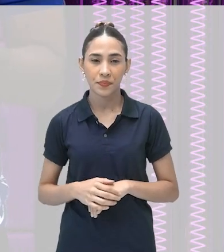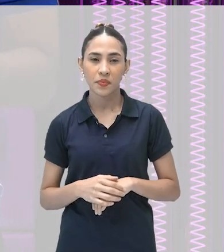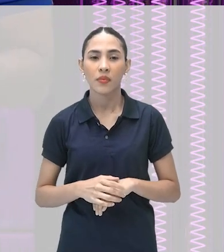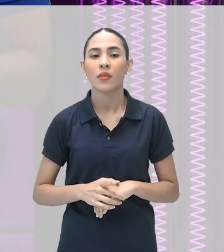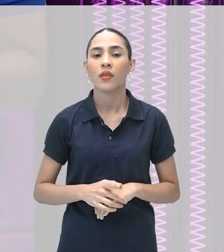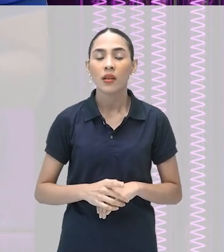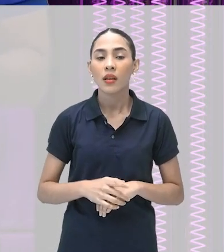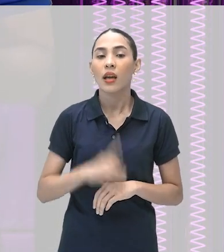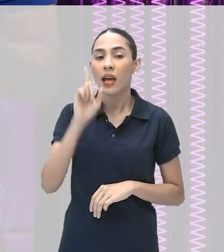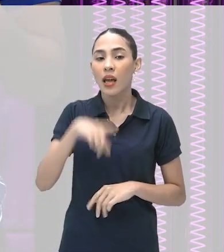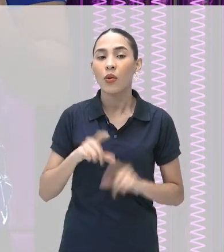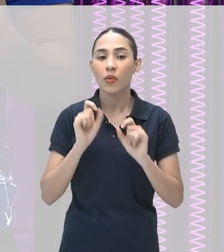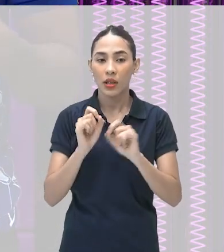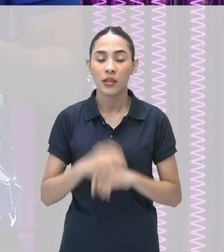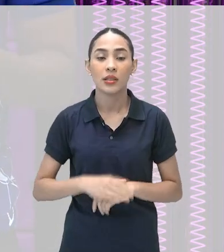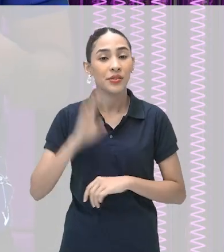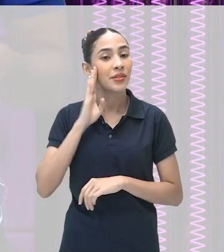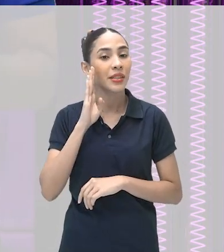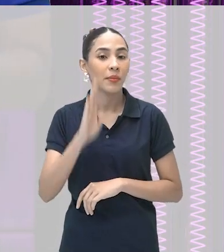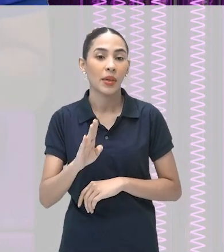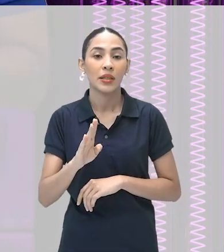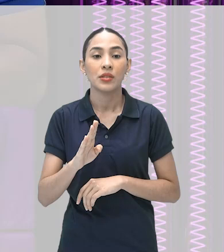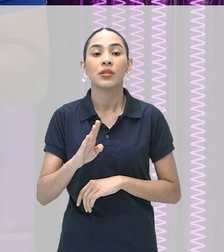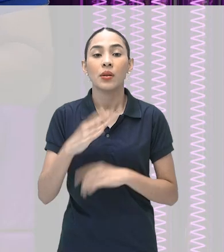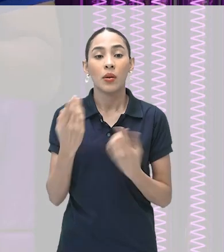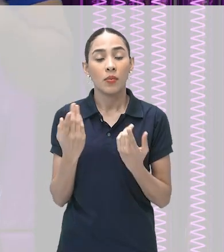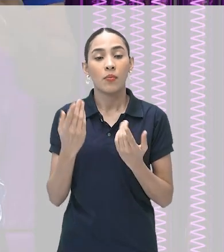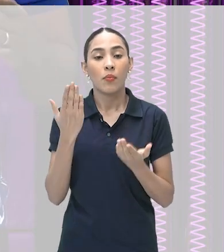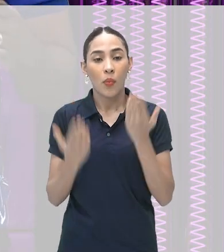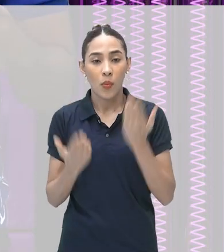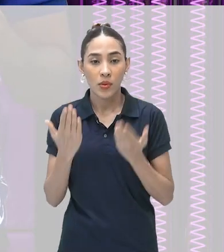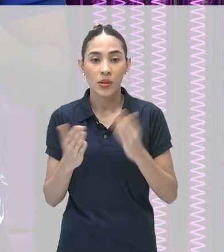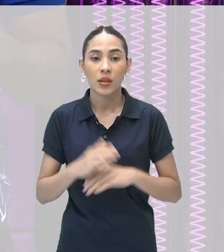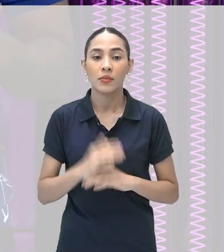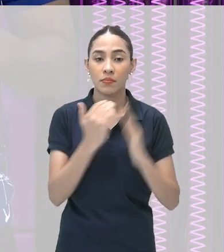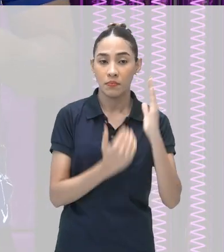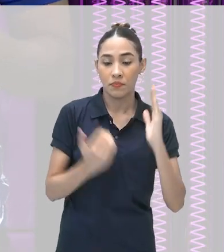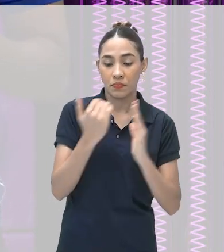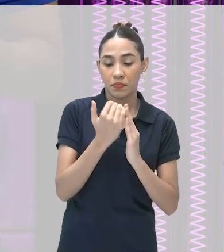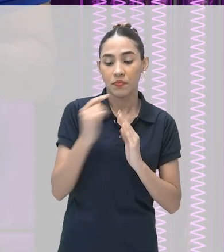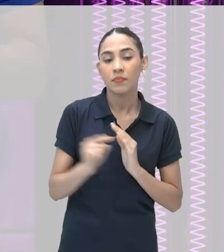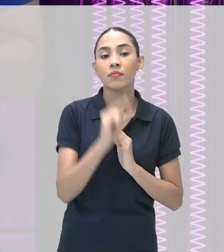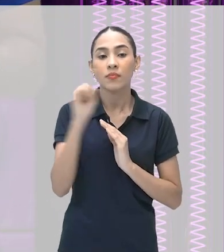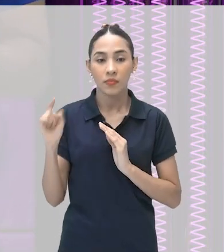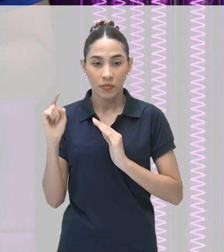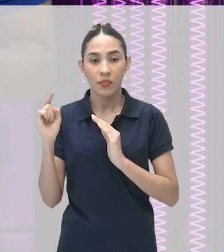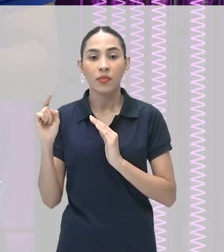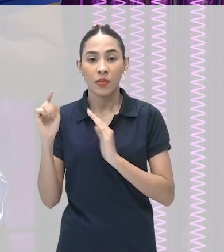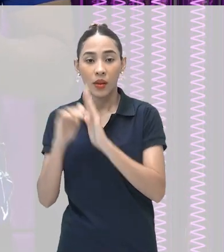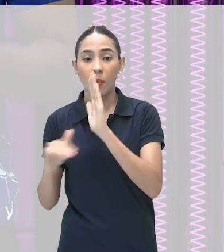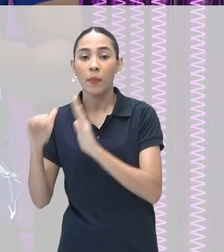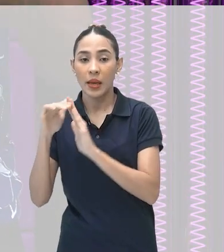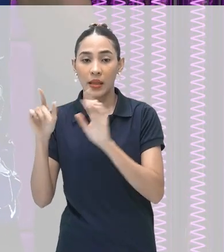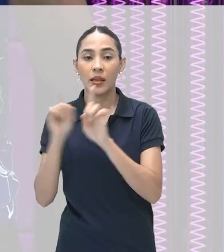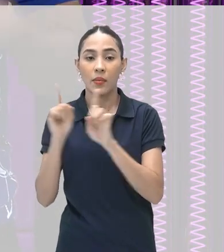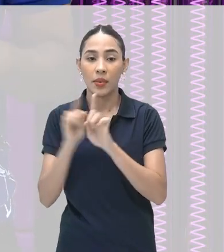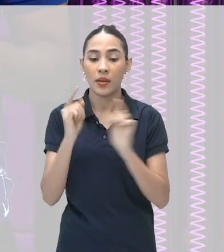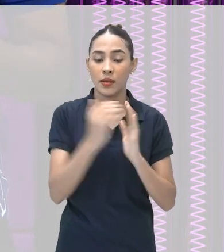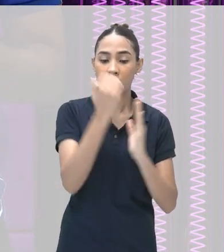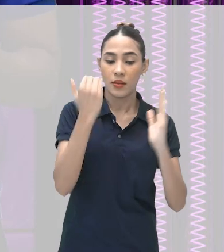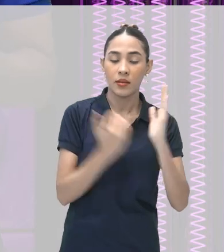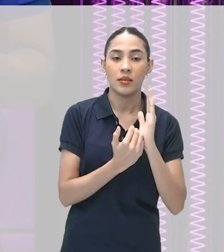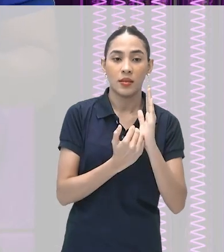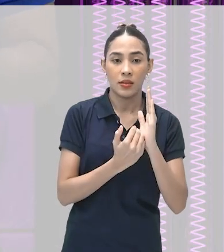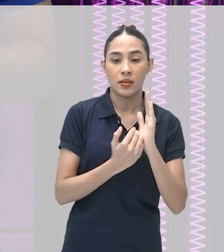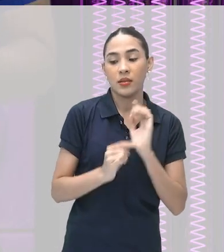a gente diz que elas são diretamente proporcionais, ou seja, o aumento de uma acarreta no aumento da outra, a diminuição